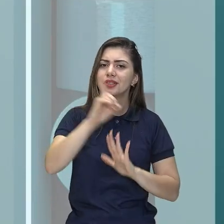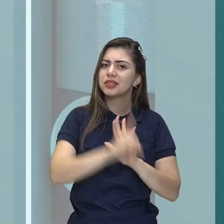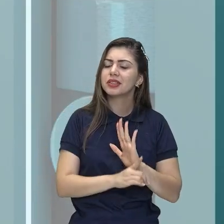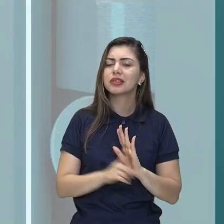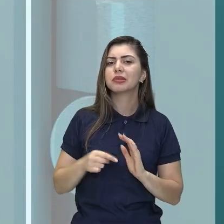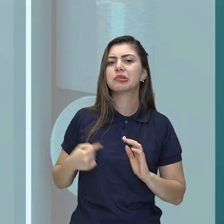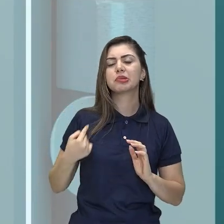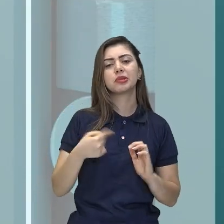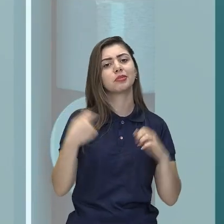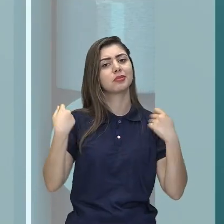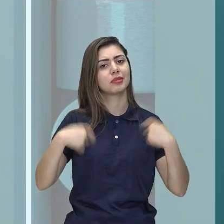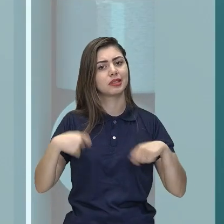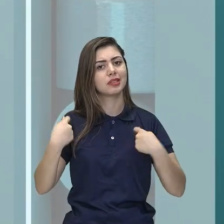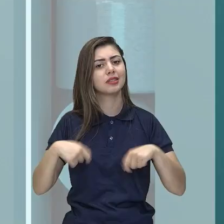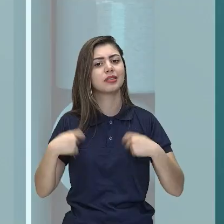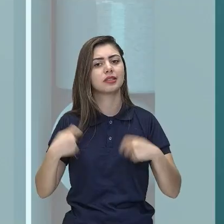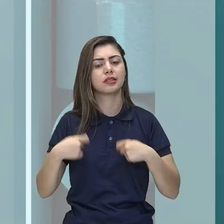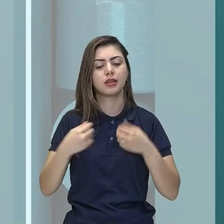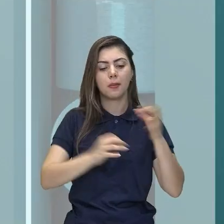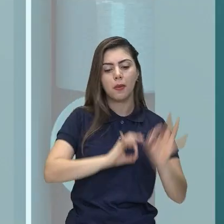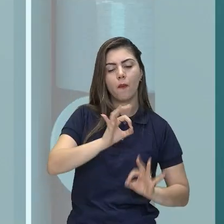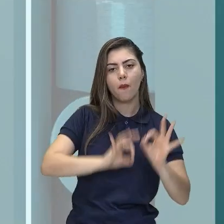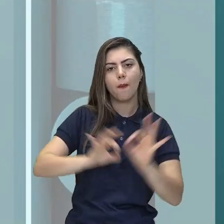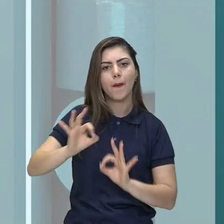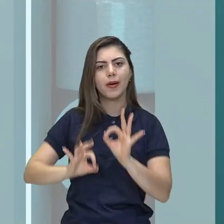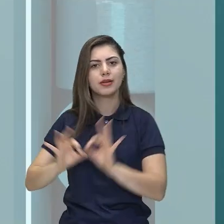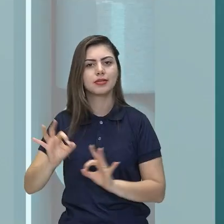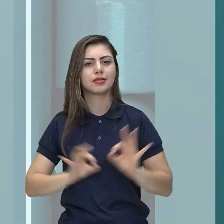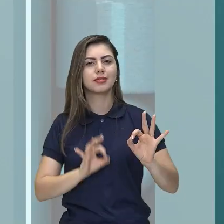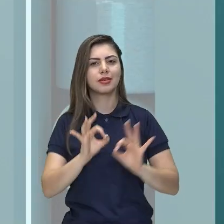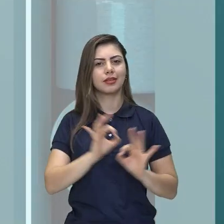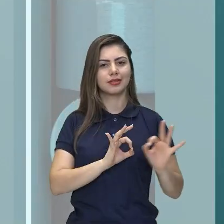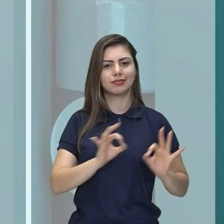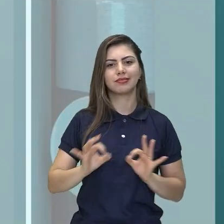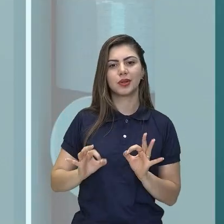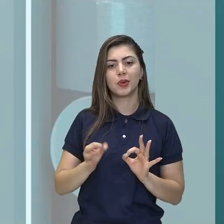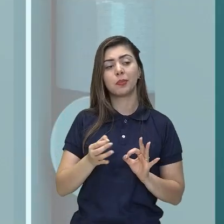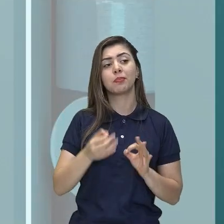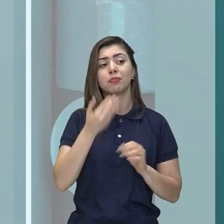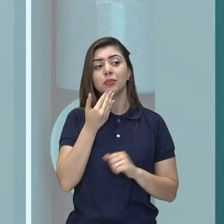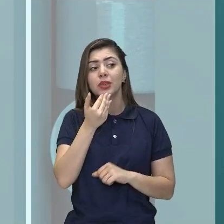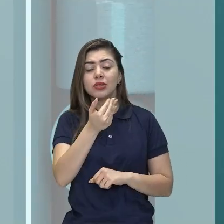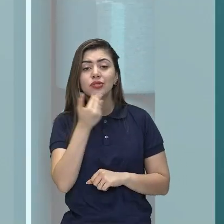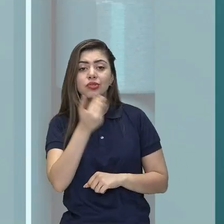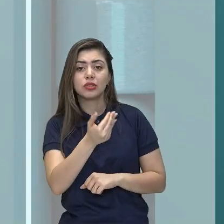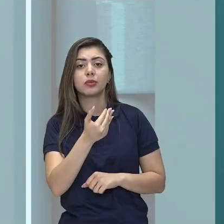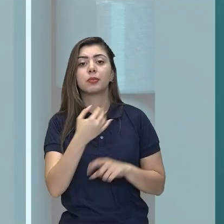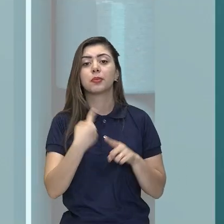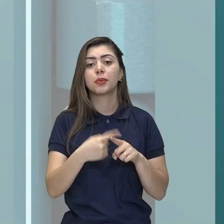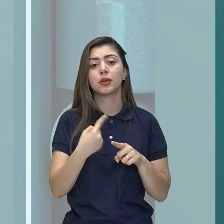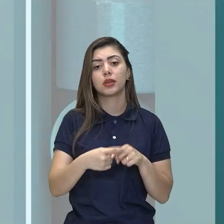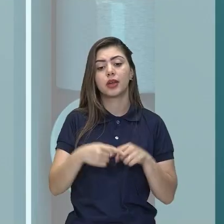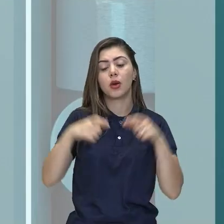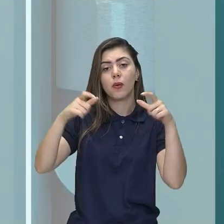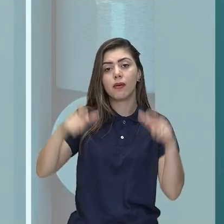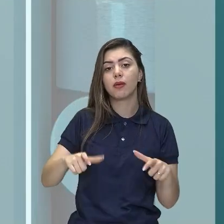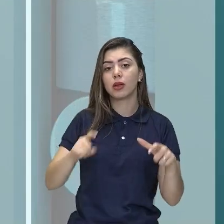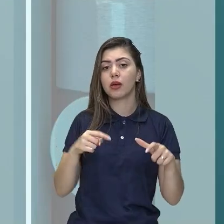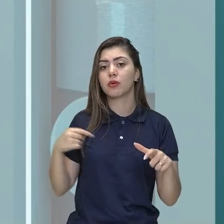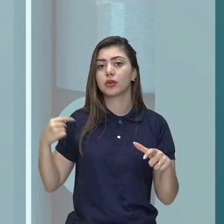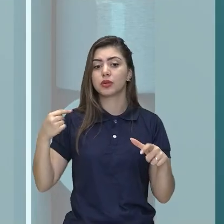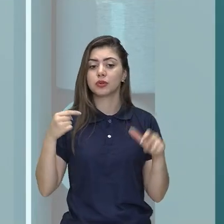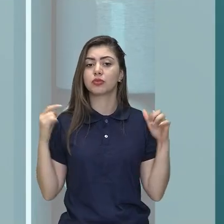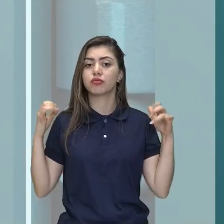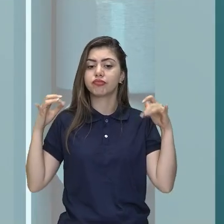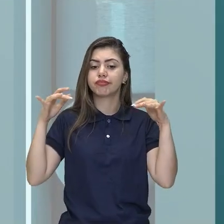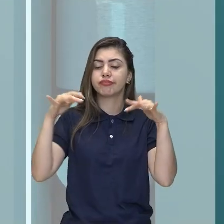que a gente possa também organizar, né, e fazer esse apelo para que os lugares onde a gente esteja